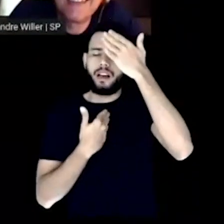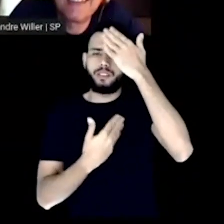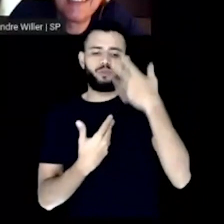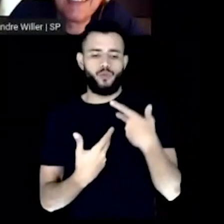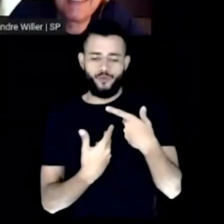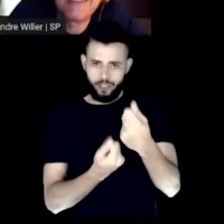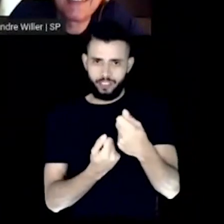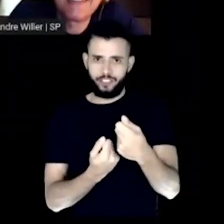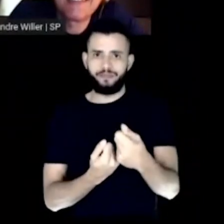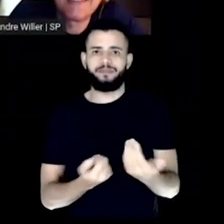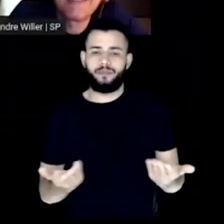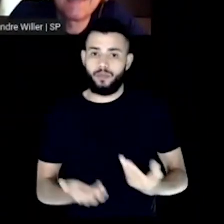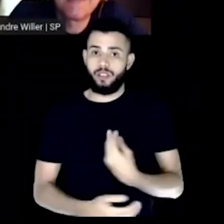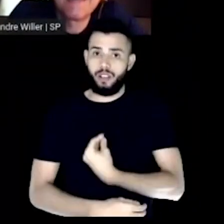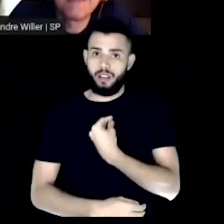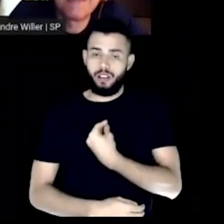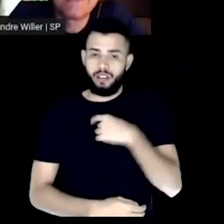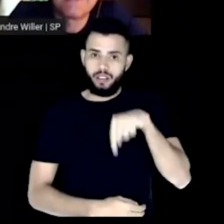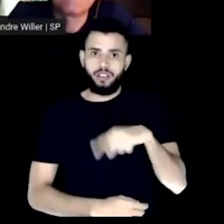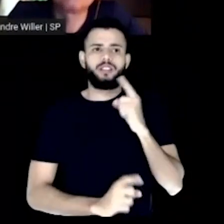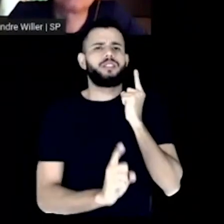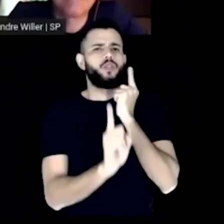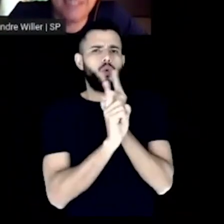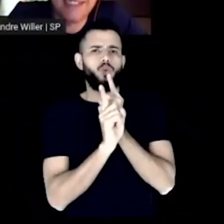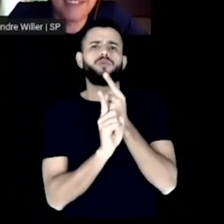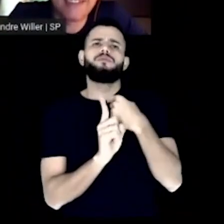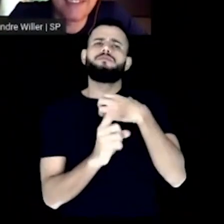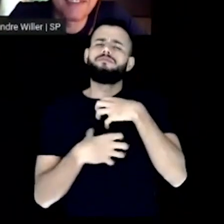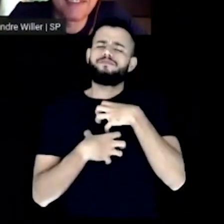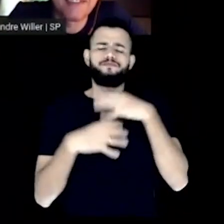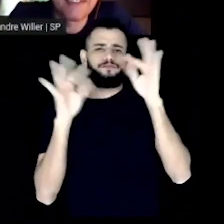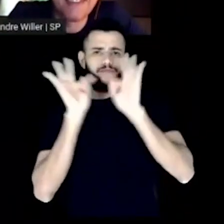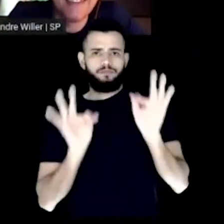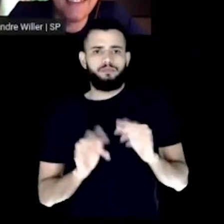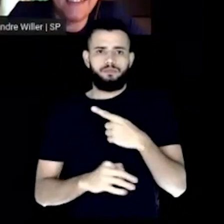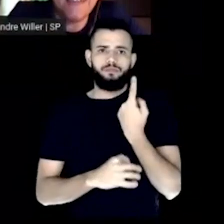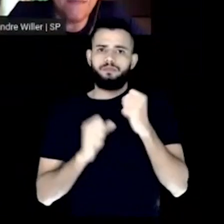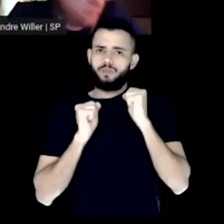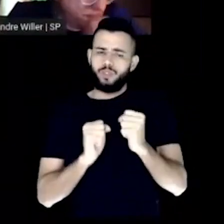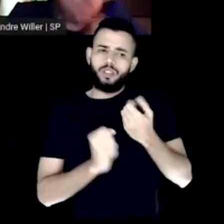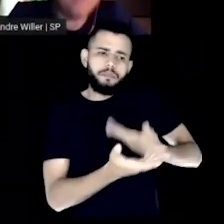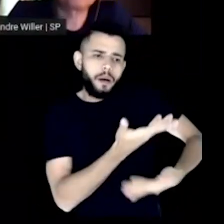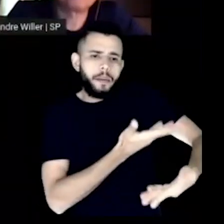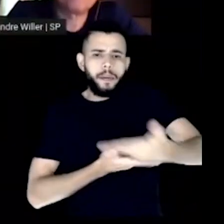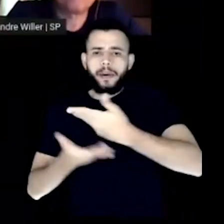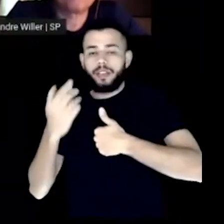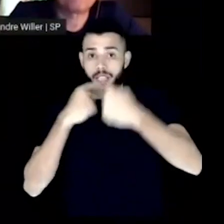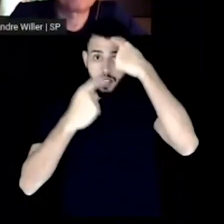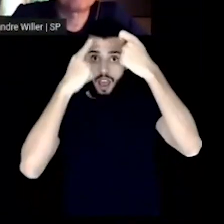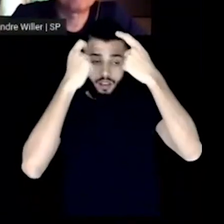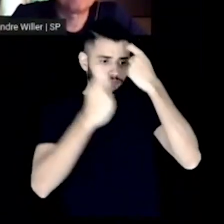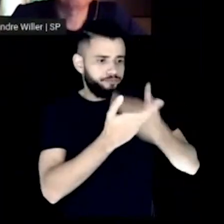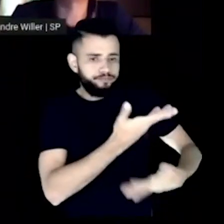Muito obrigado pelo convite, por estar aqui, esse encontro. Estou muito feliz de a gente poder estar aqui